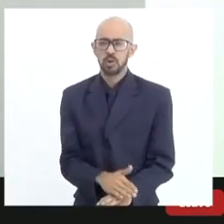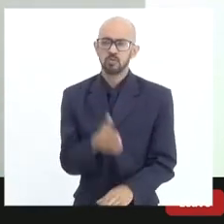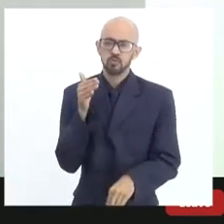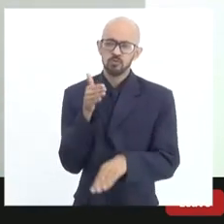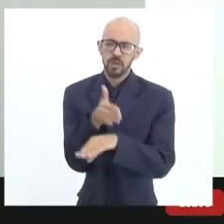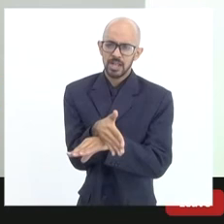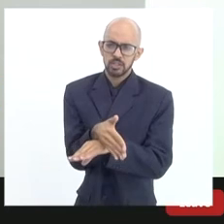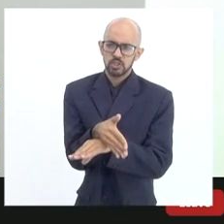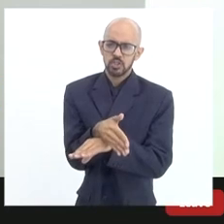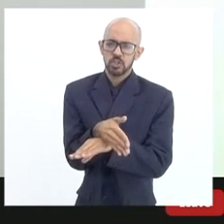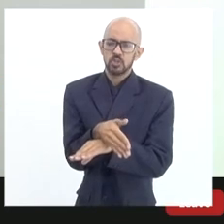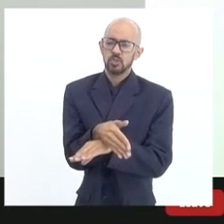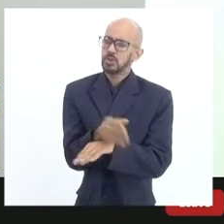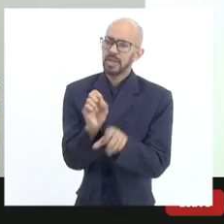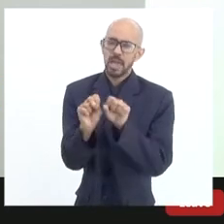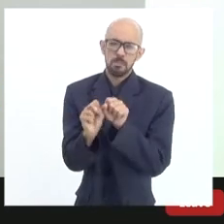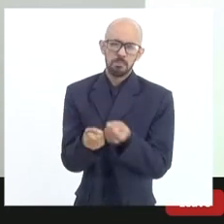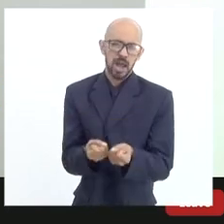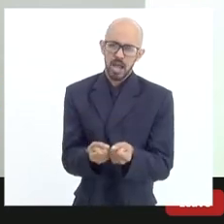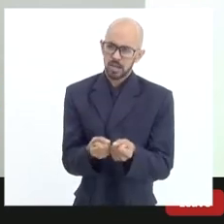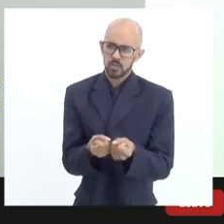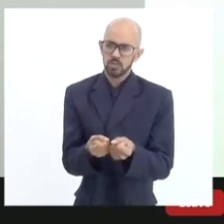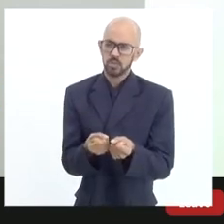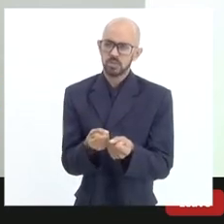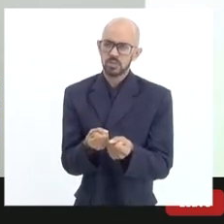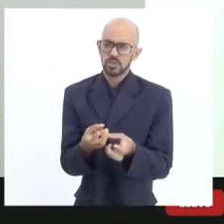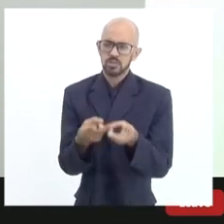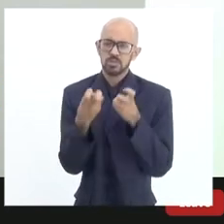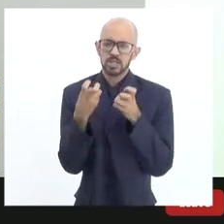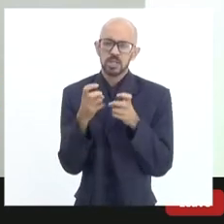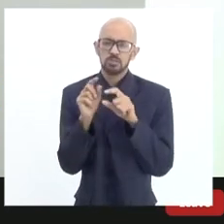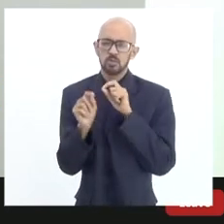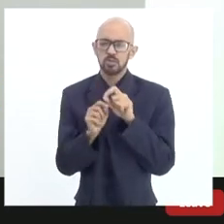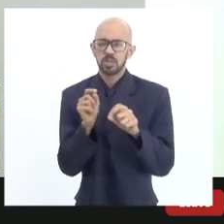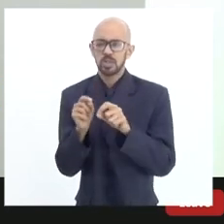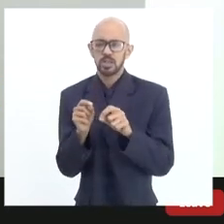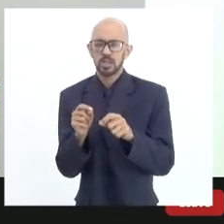invadiram, depredaram, enfim. A gente vê que essa questão